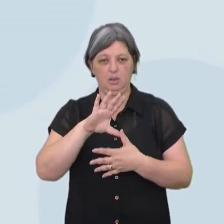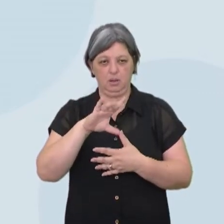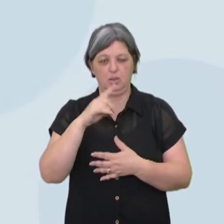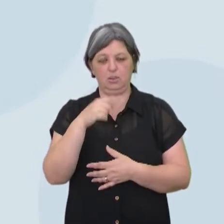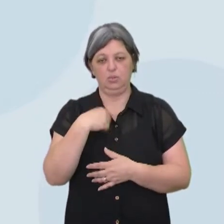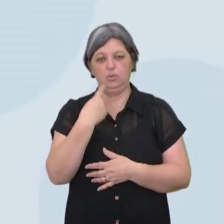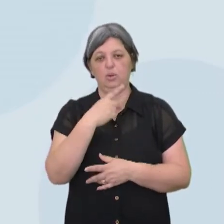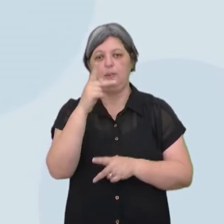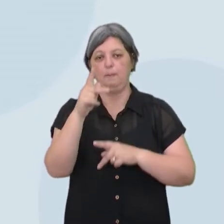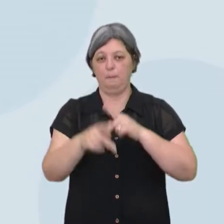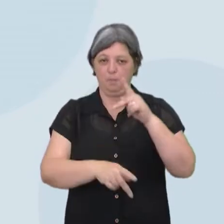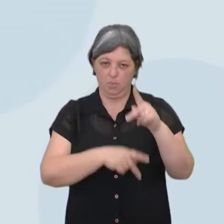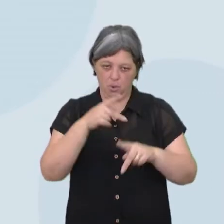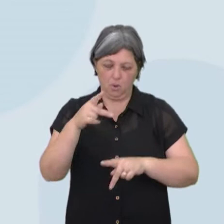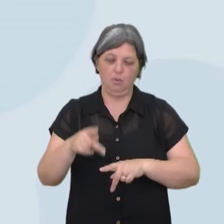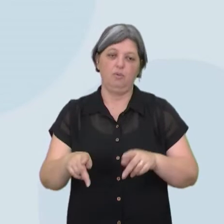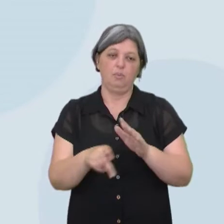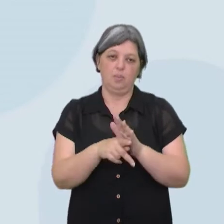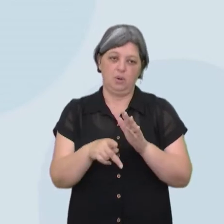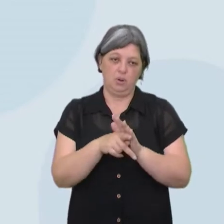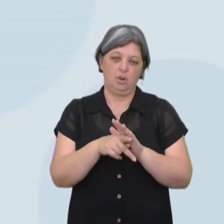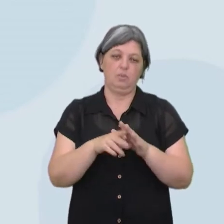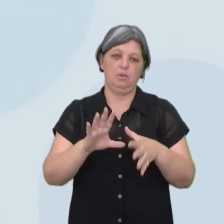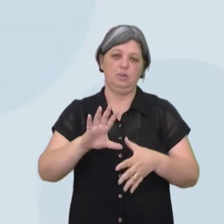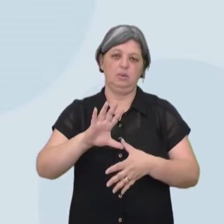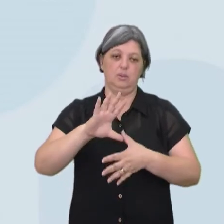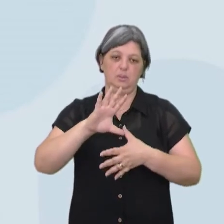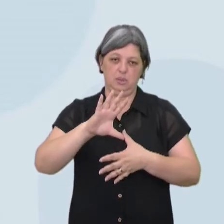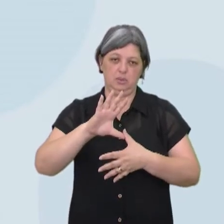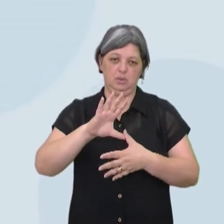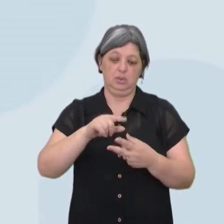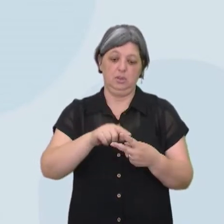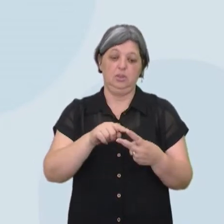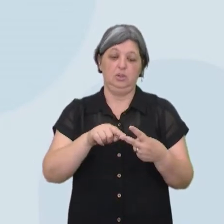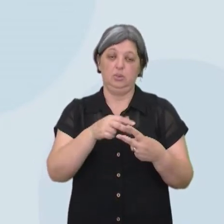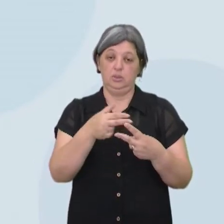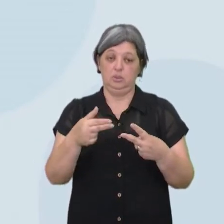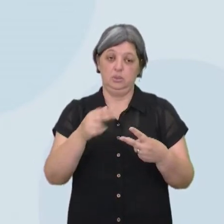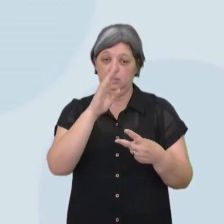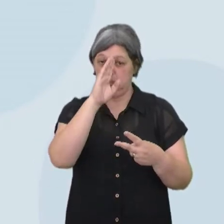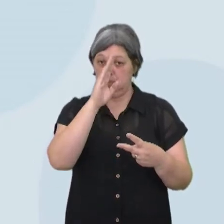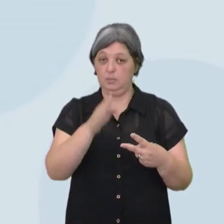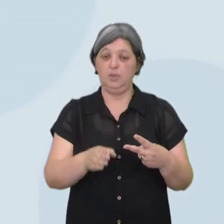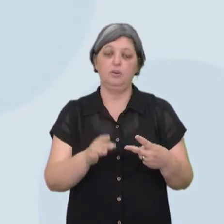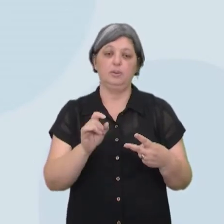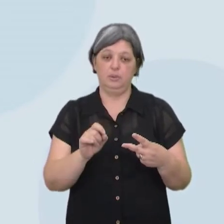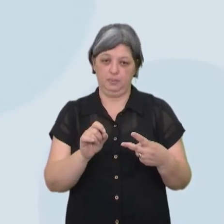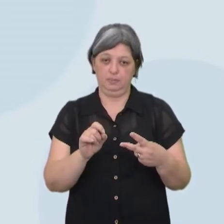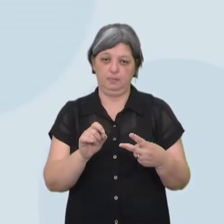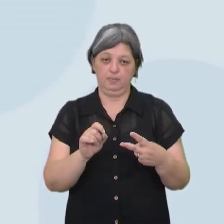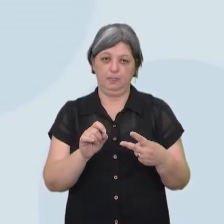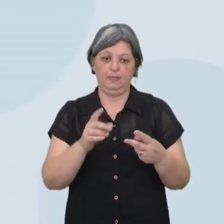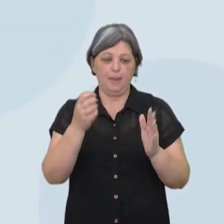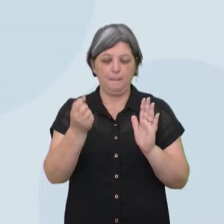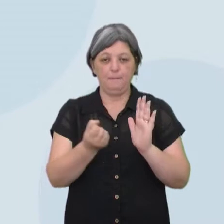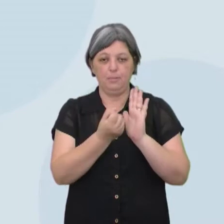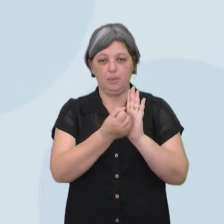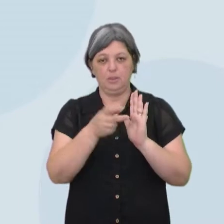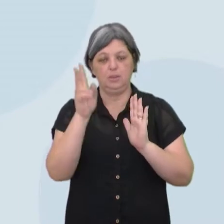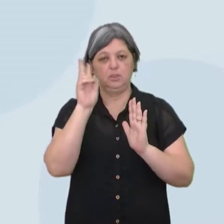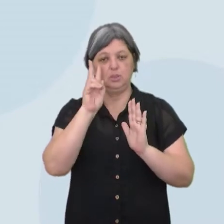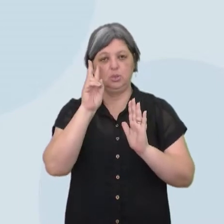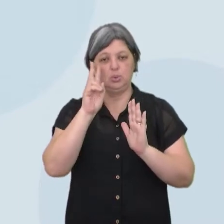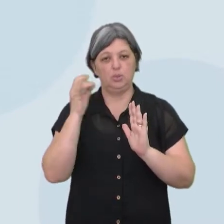povos aí das Américas. Os dois pontos principais que são aí, né, fatos históricos